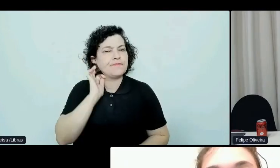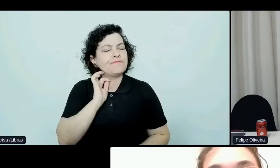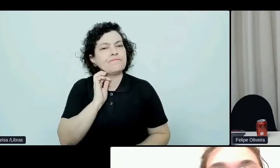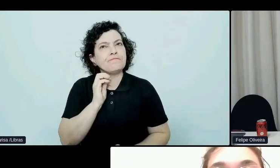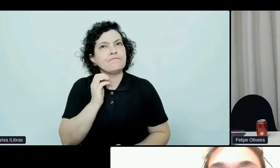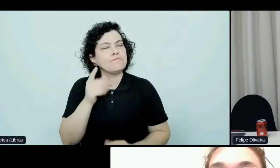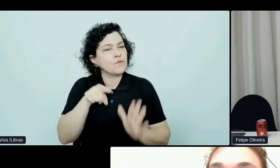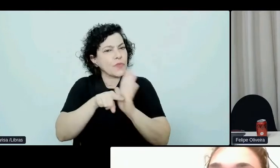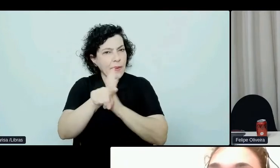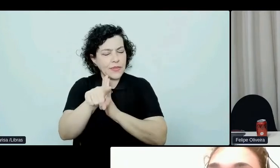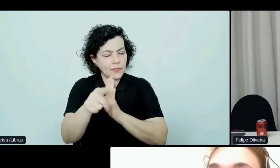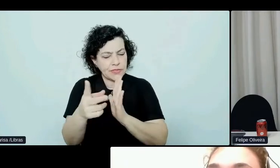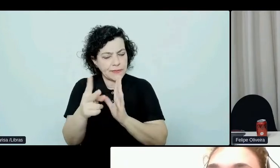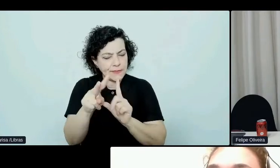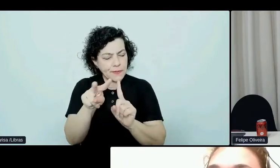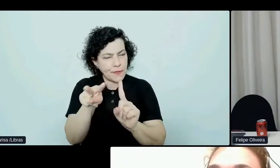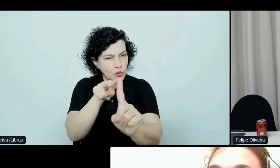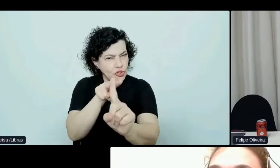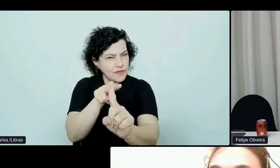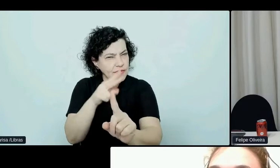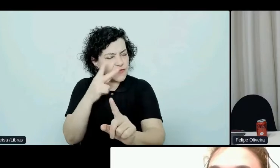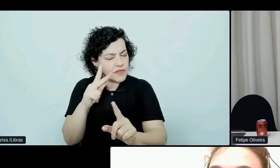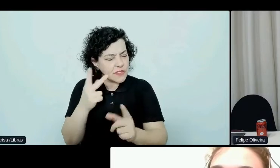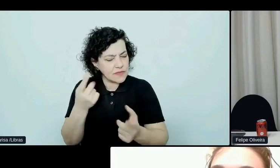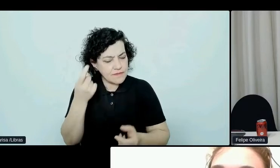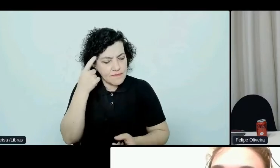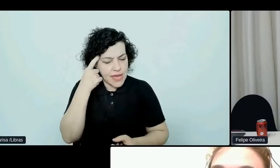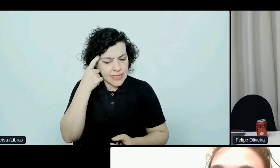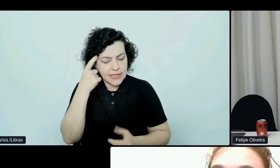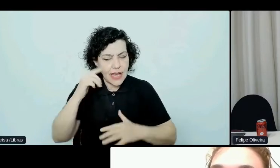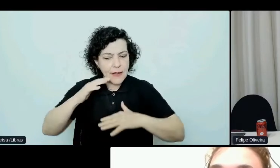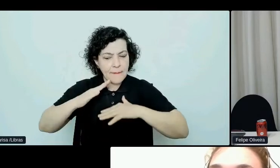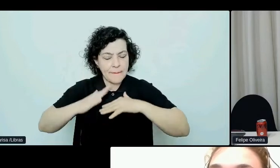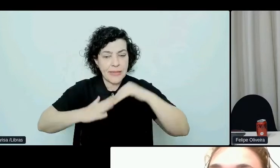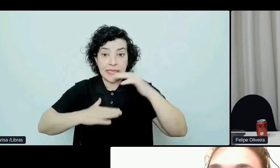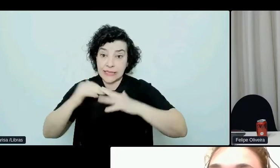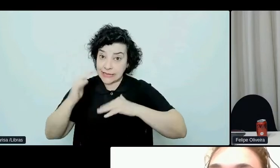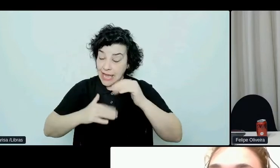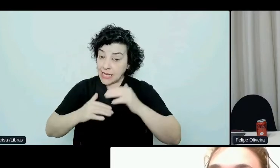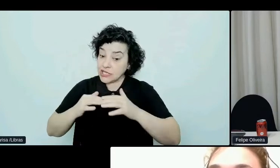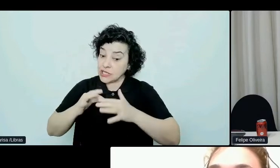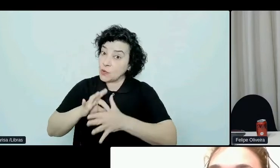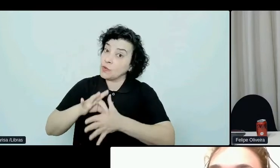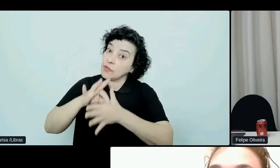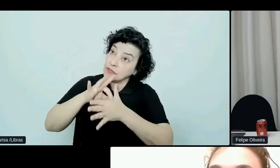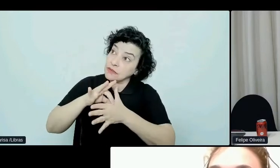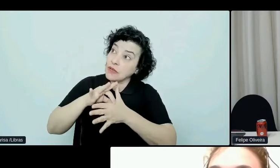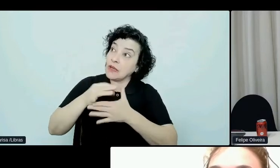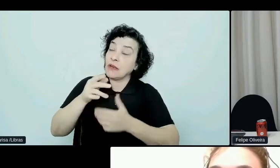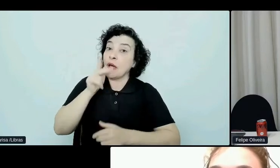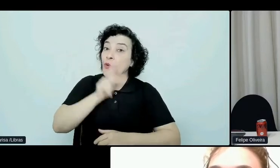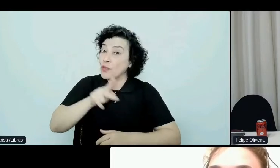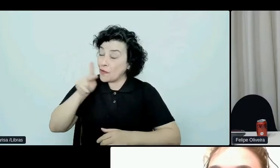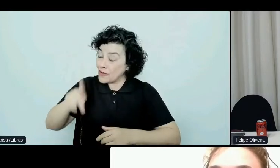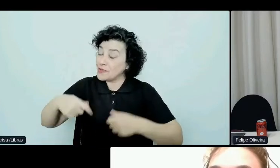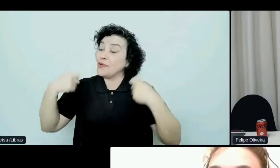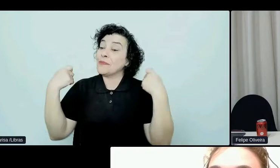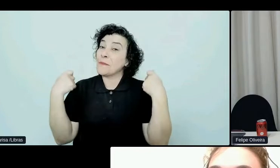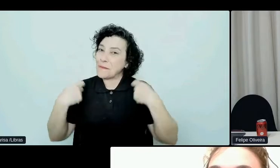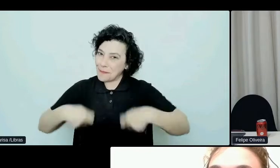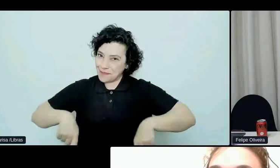né? E agora, como psicóloga, eu acho que você tem um pouco mais de propriedade, mais propriedade para falar do tema,